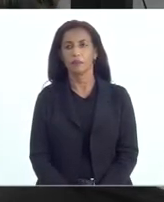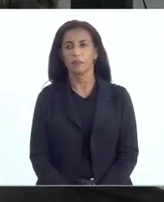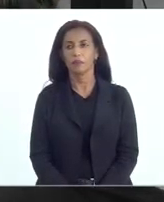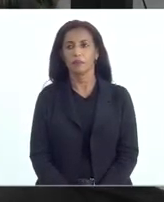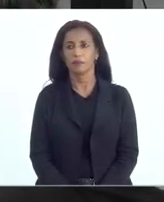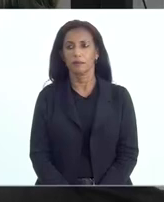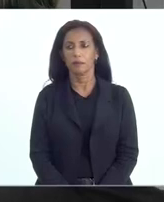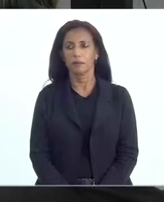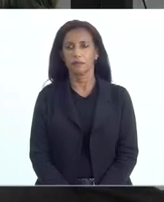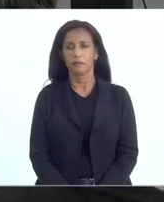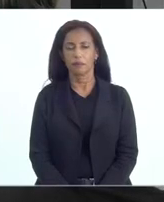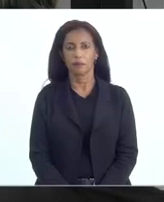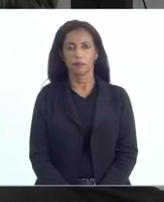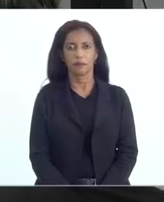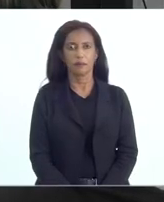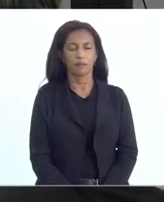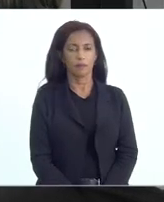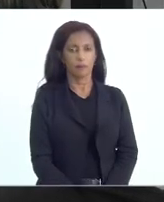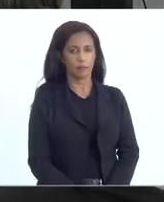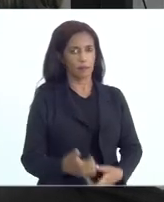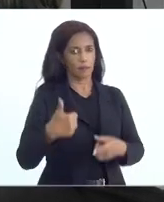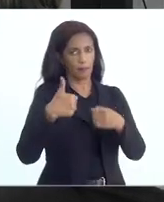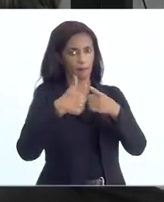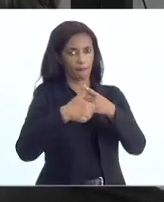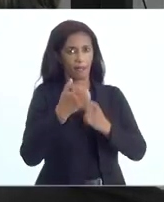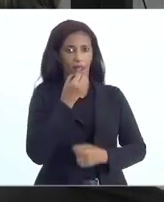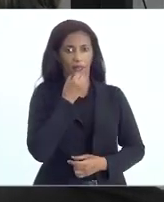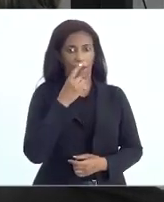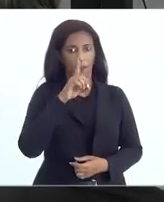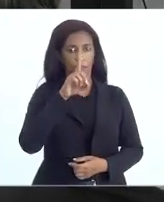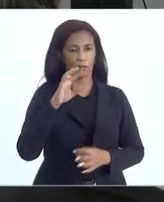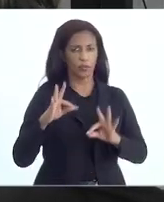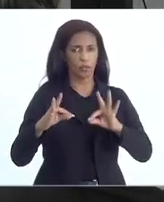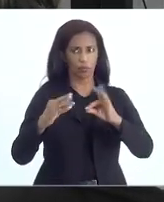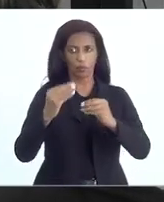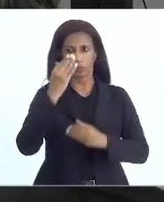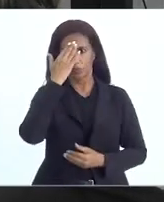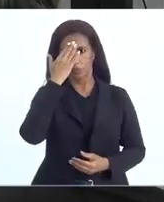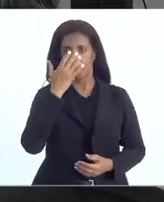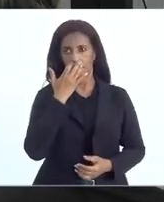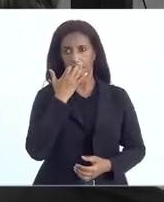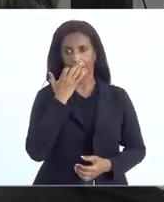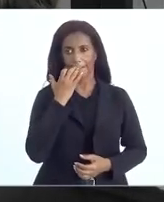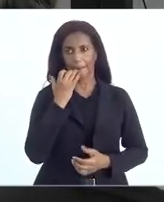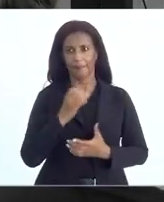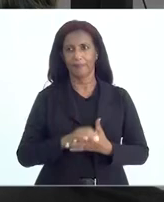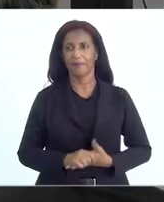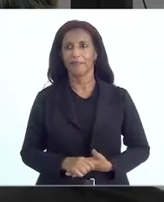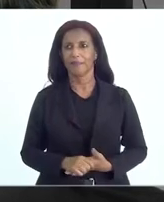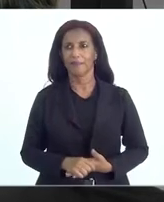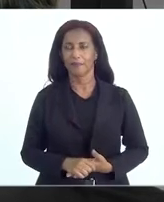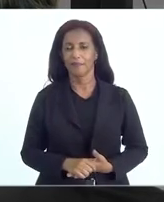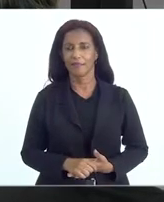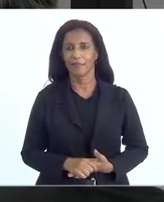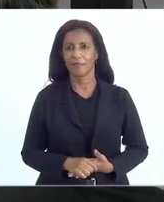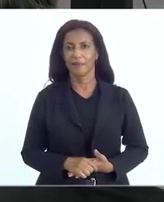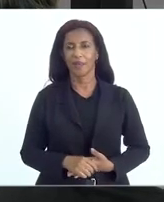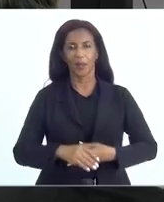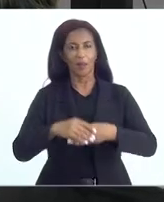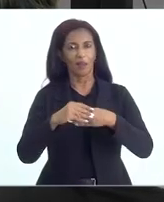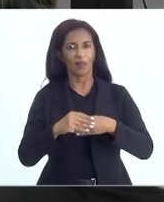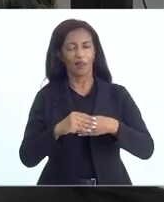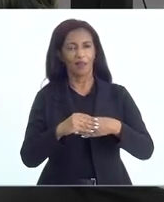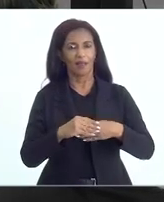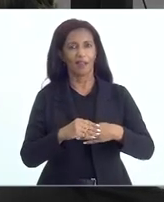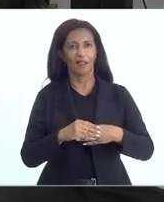E aí é a primeira Bom dia a todos queria agradecer quero que faz uso da palavra saudar a presença aqui